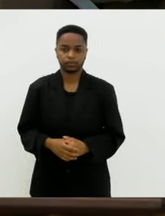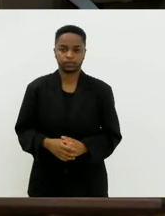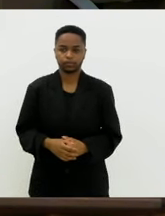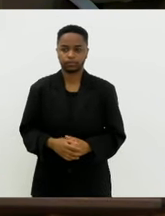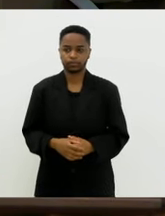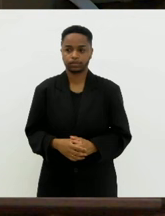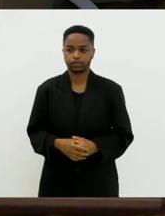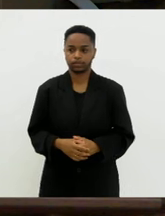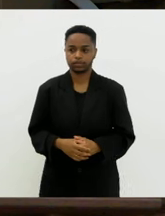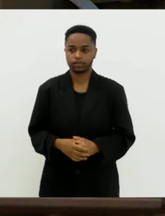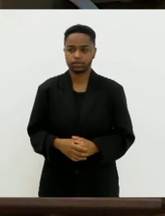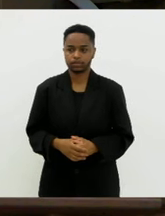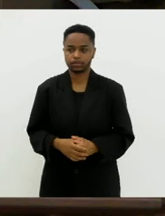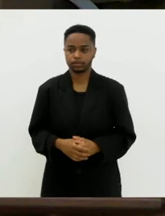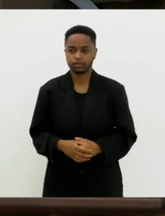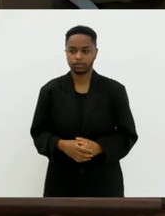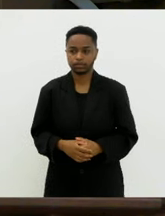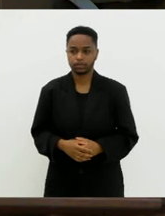já devidamente